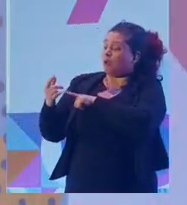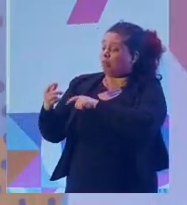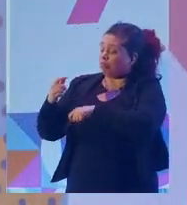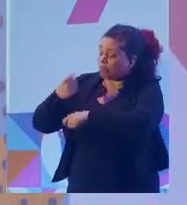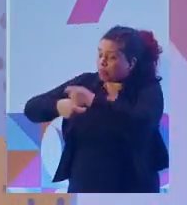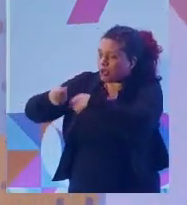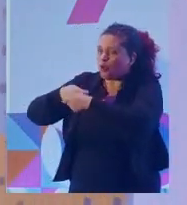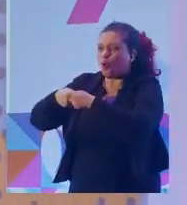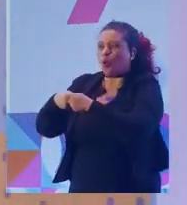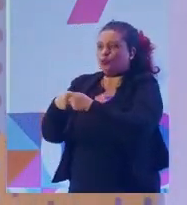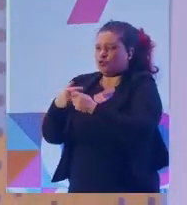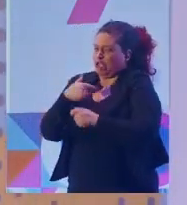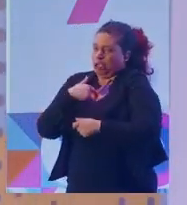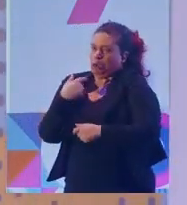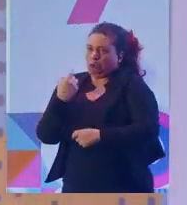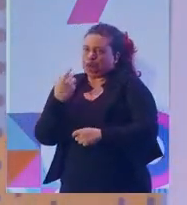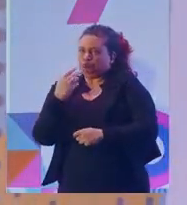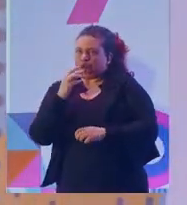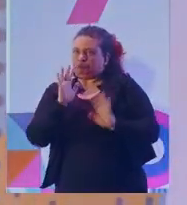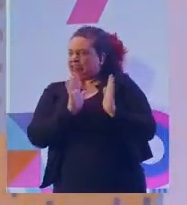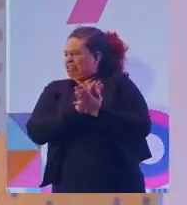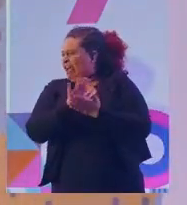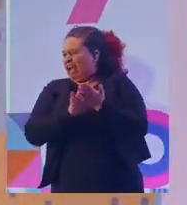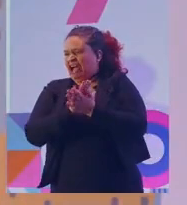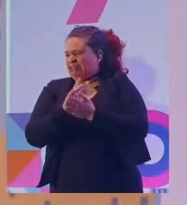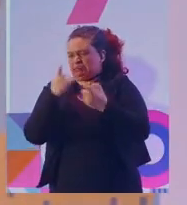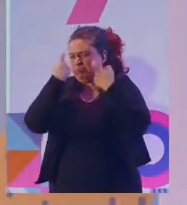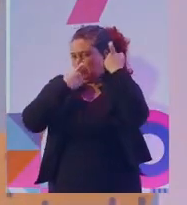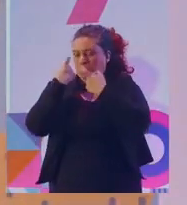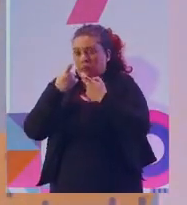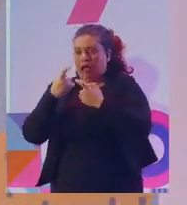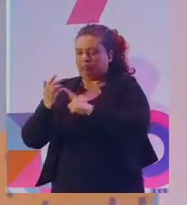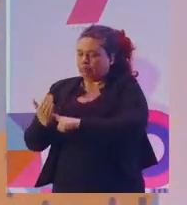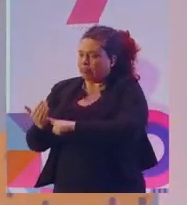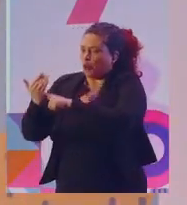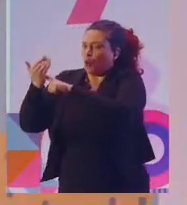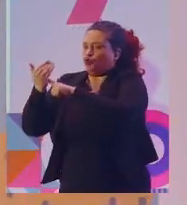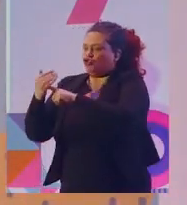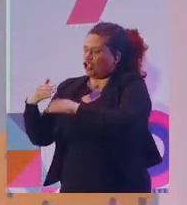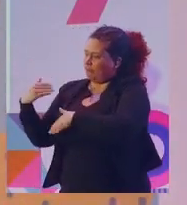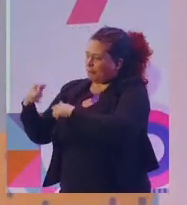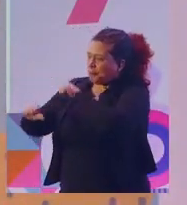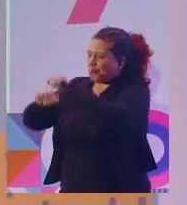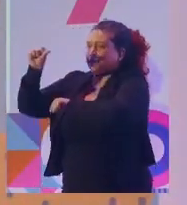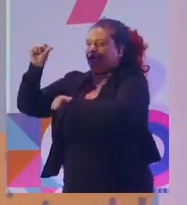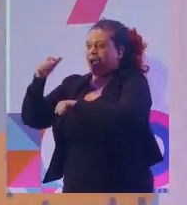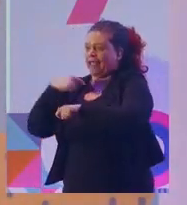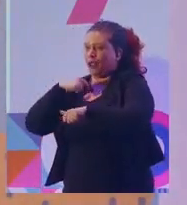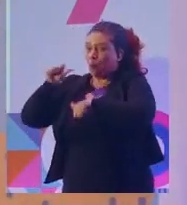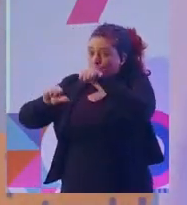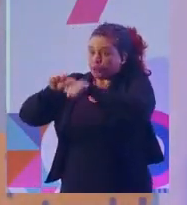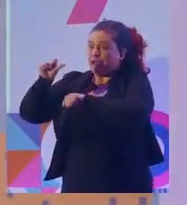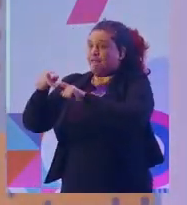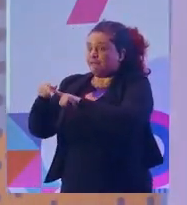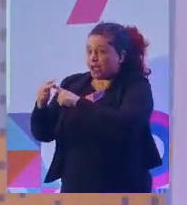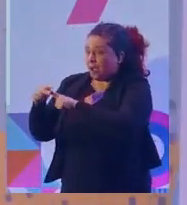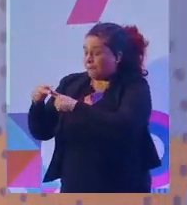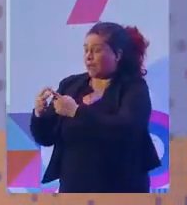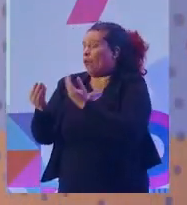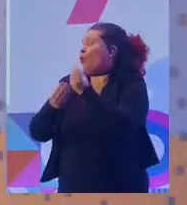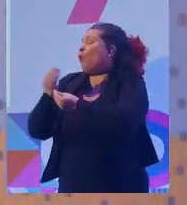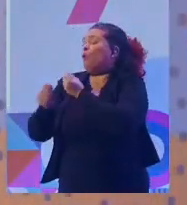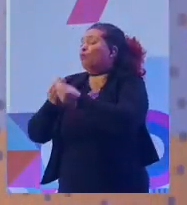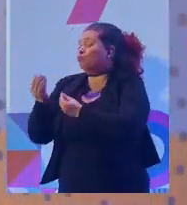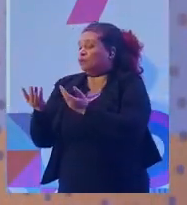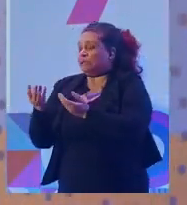avançar, sem me preocupar de que mudei a ferramenta e uma parte da empresa